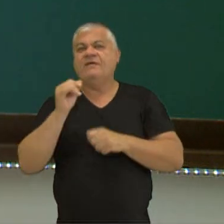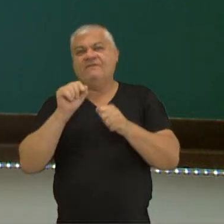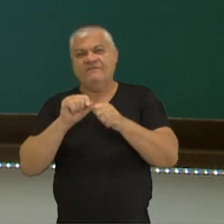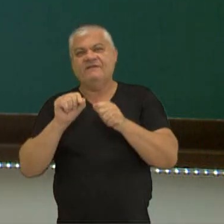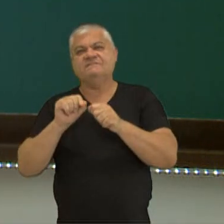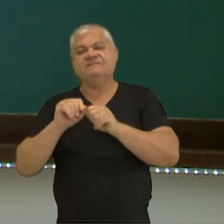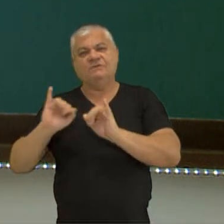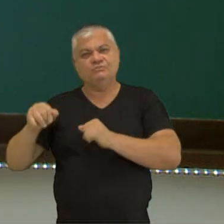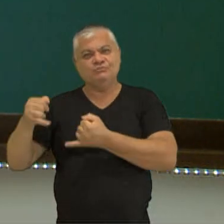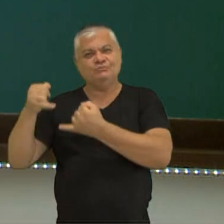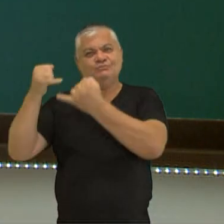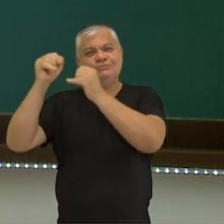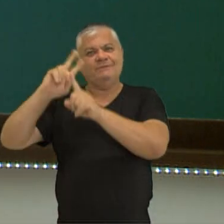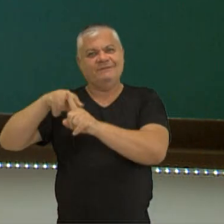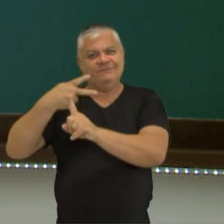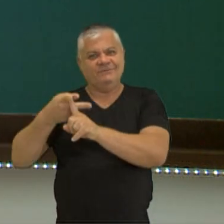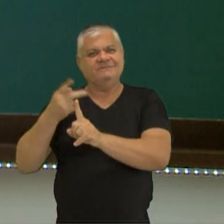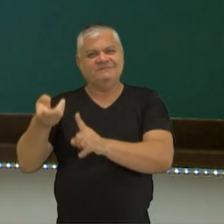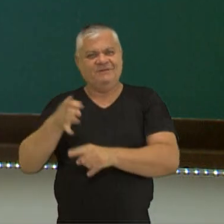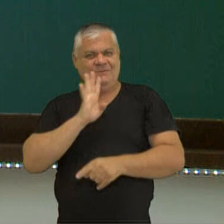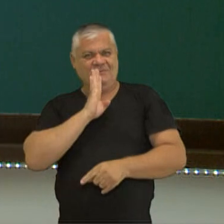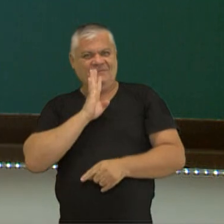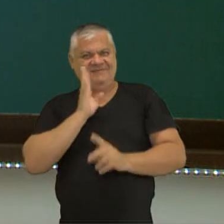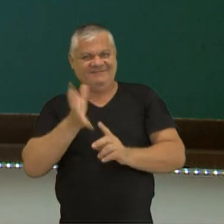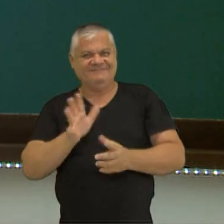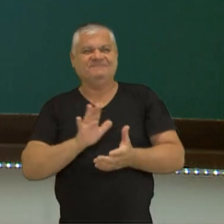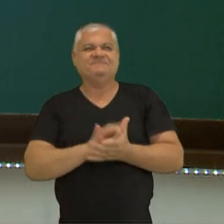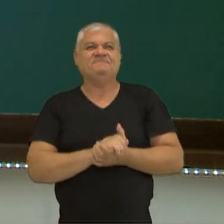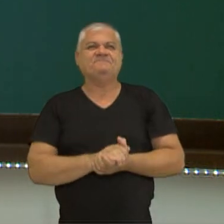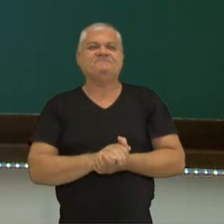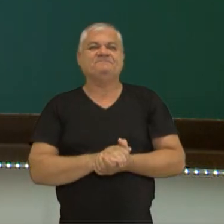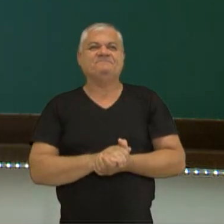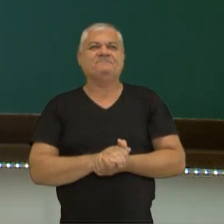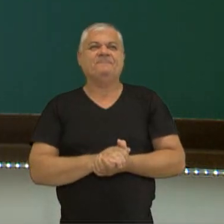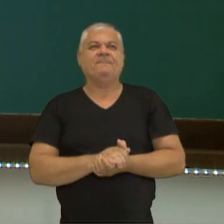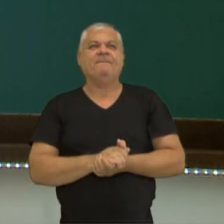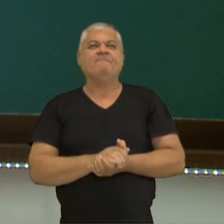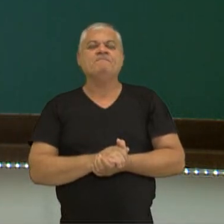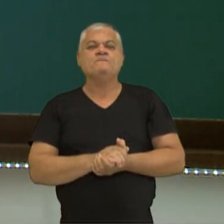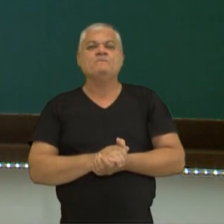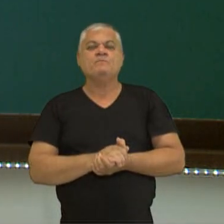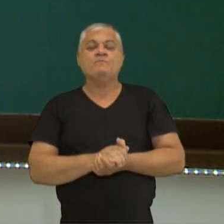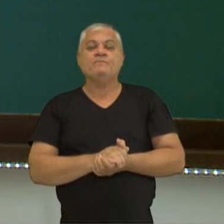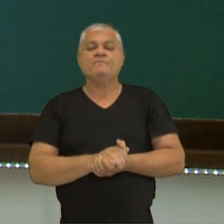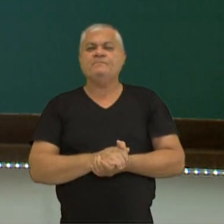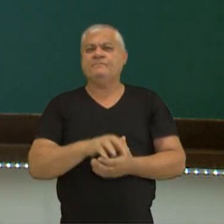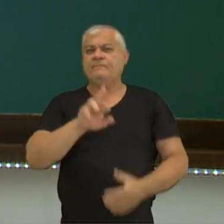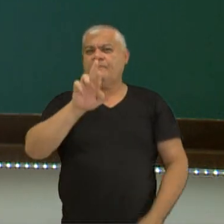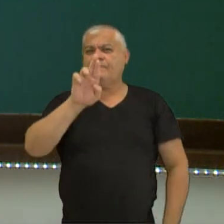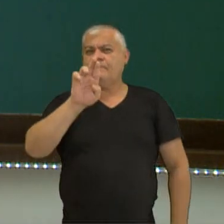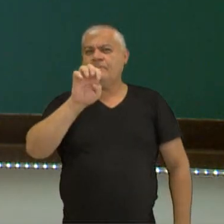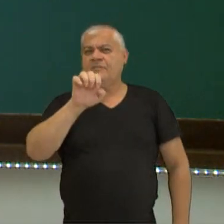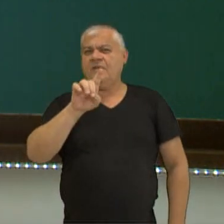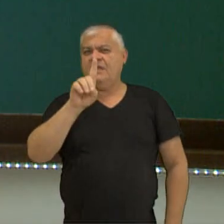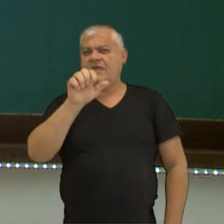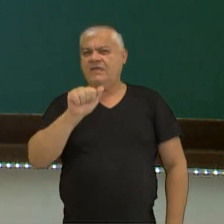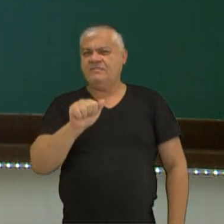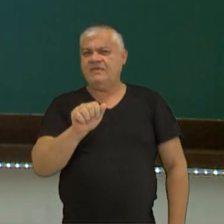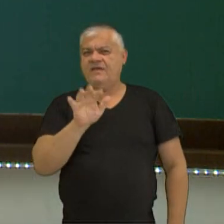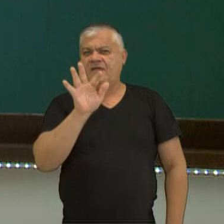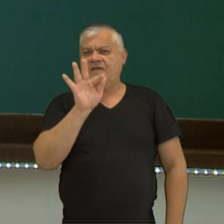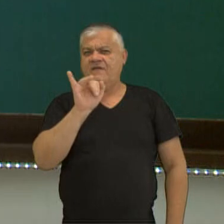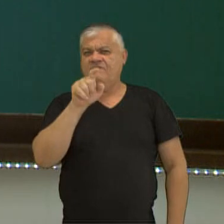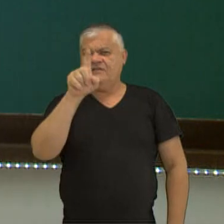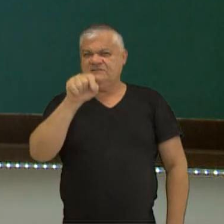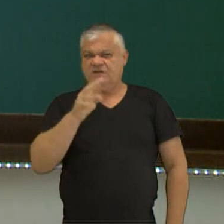juro composto que vocês já conhecem. Tranquilo? Então, continuando. Investimento em renda fixa. Já ouviram falar em